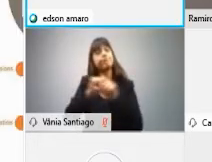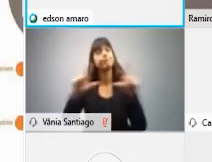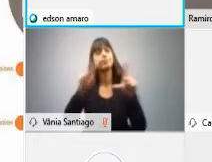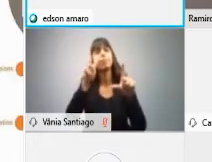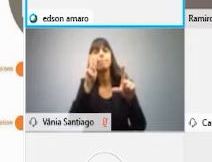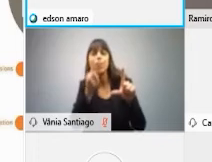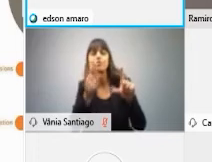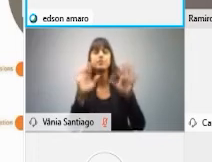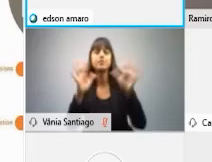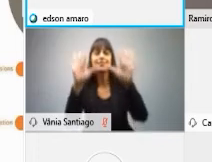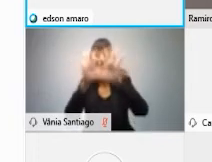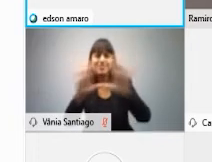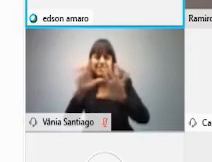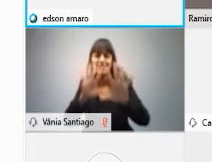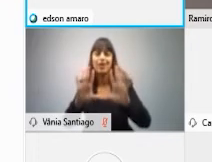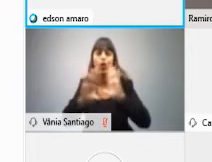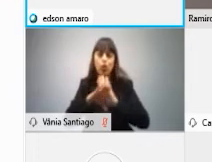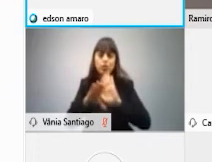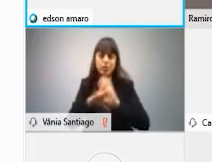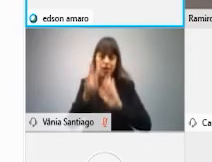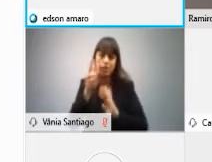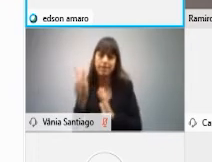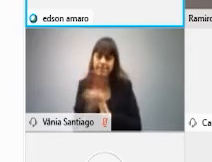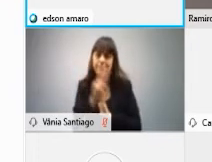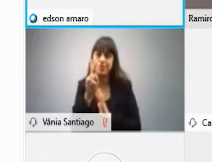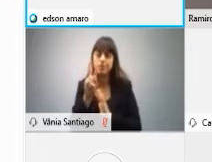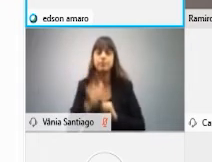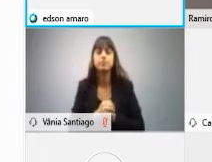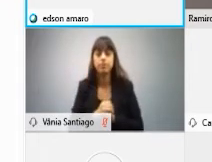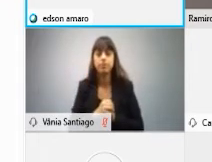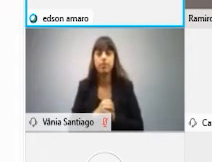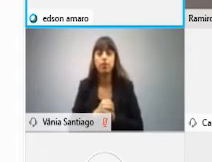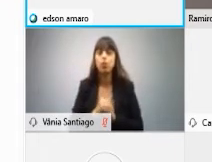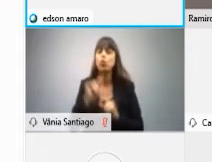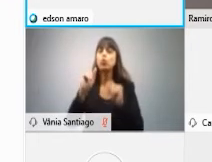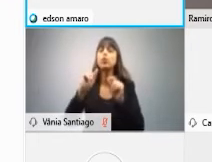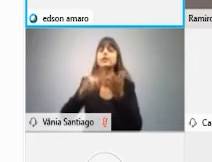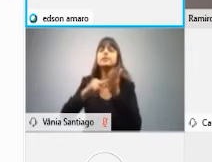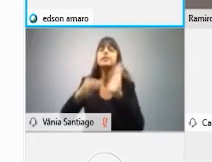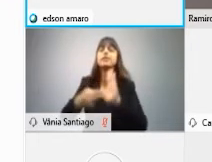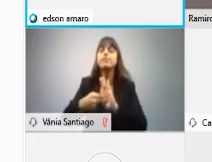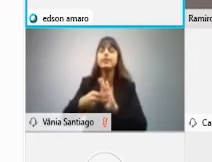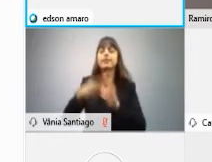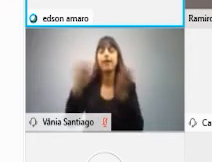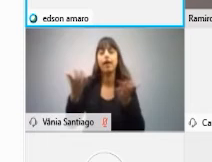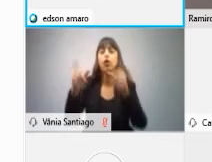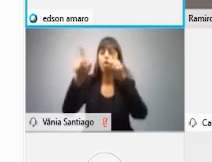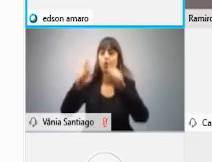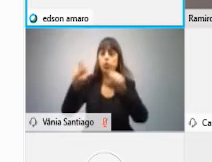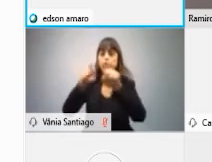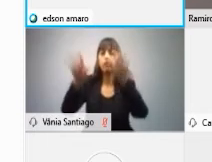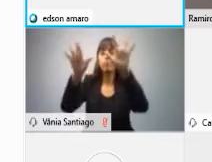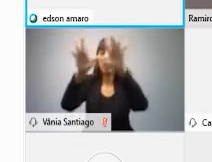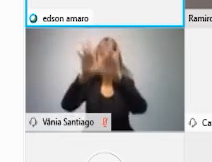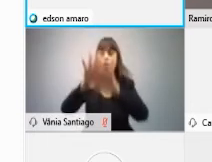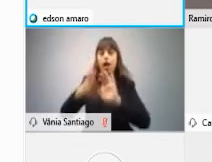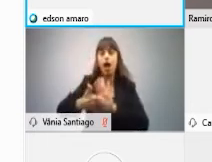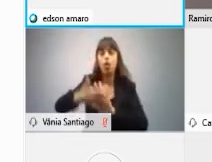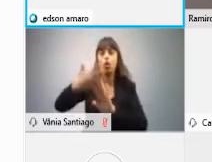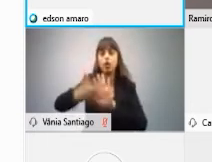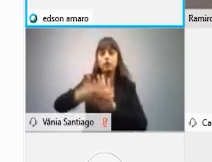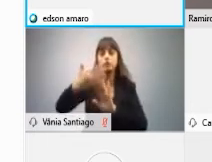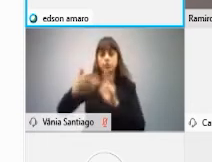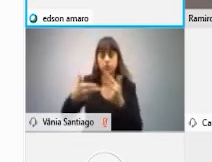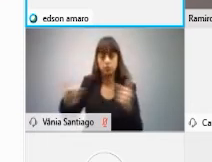conceitos mais claros. Então, o que são esses algoritmos? Na verdade, são programas de computador. Como é que a gente chama um